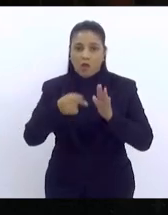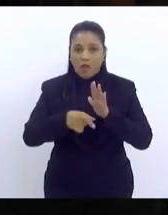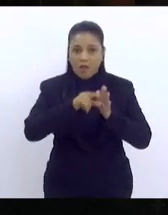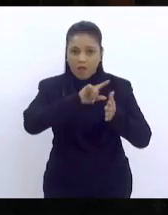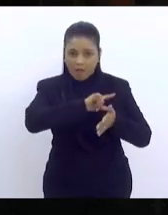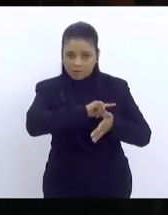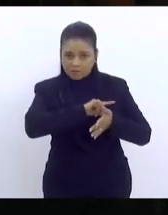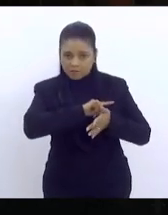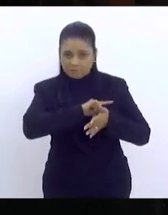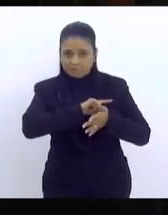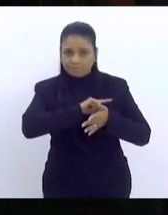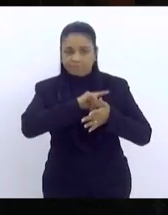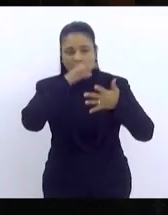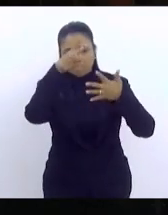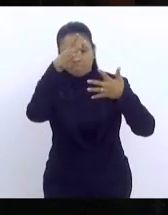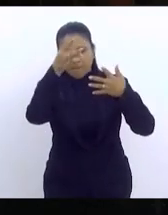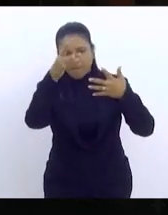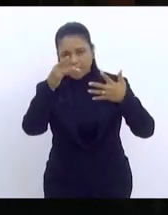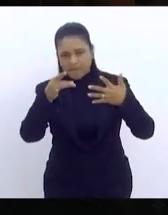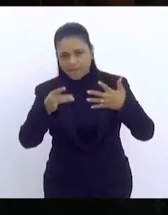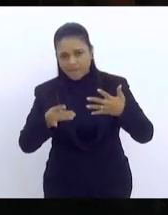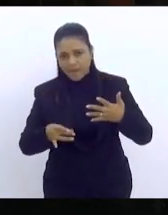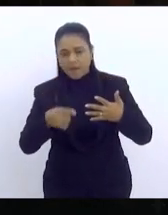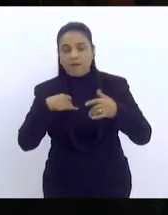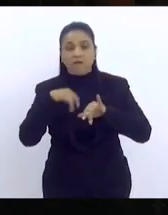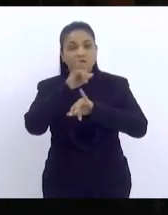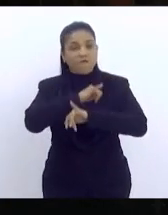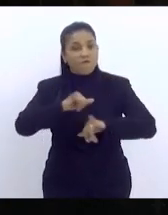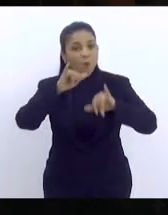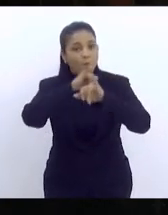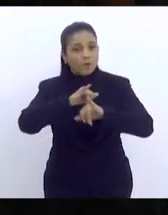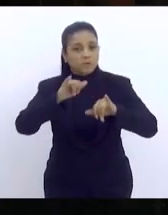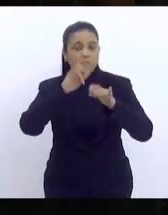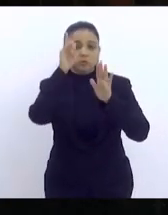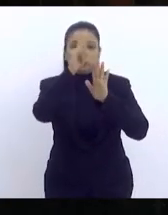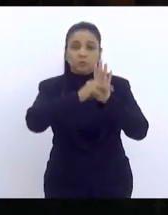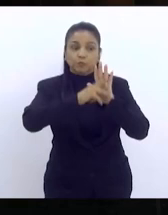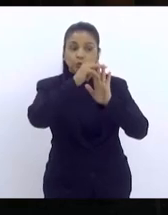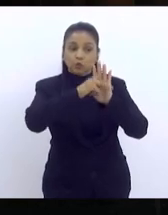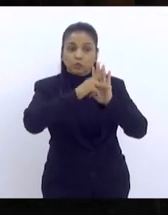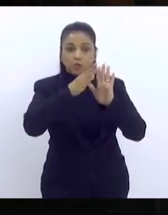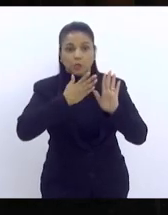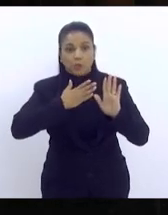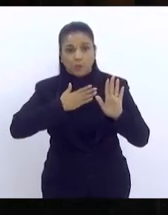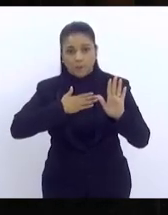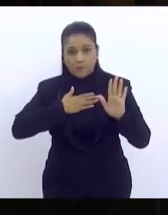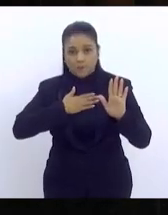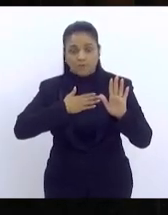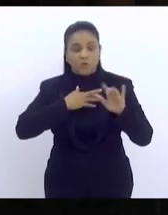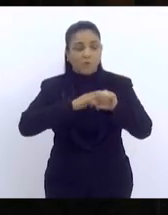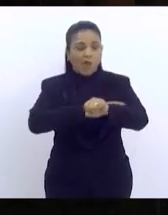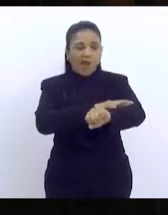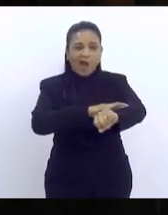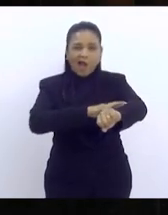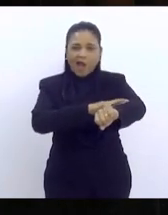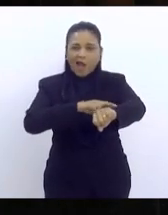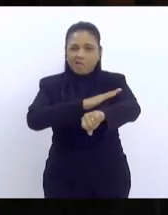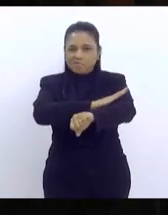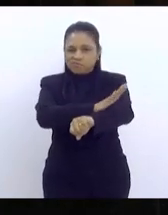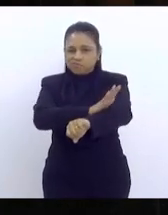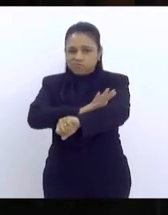qualquer detalhe passar uma informação sobre o nosso projeto que trata do racismo